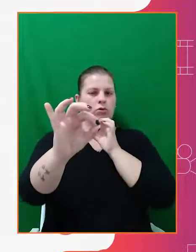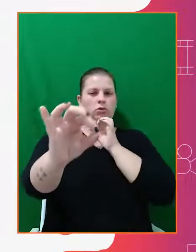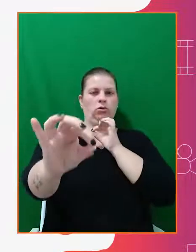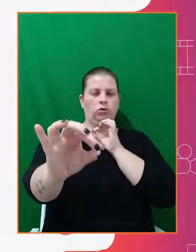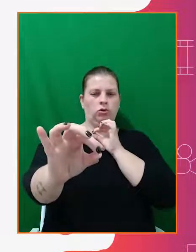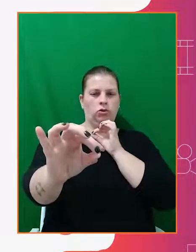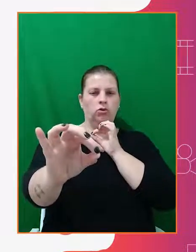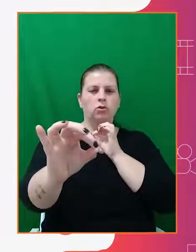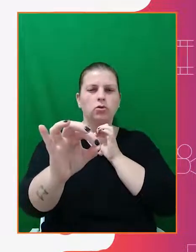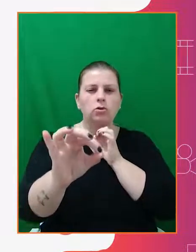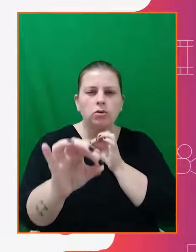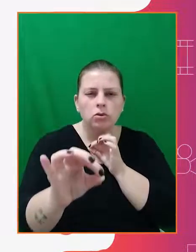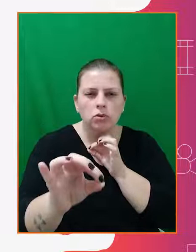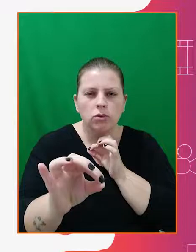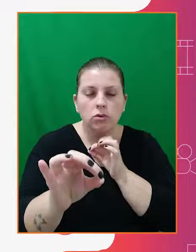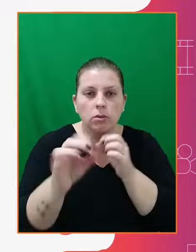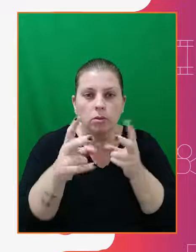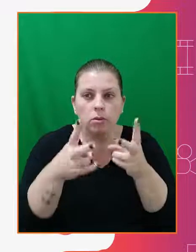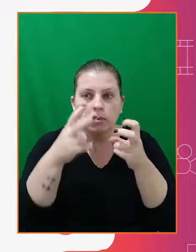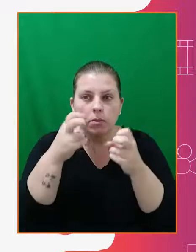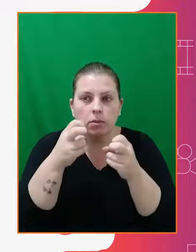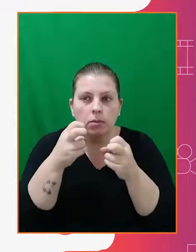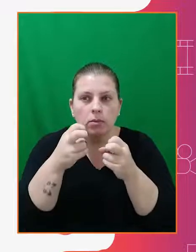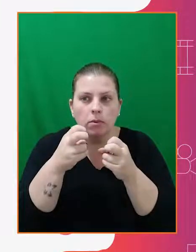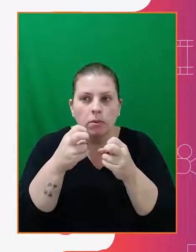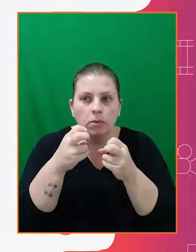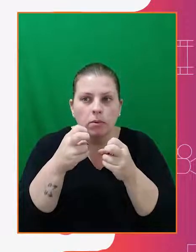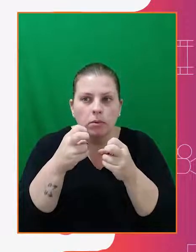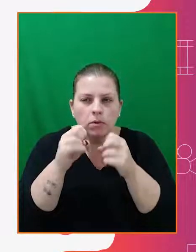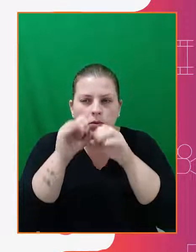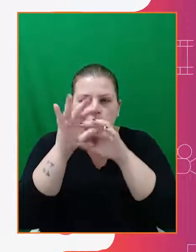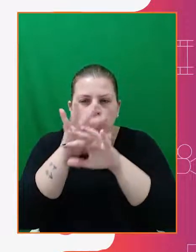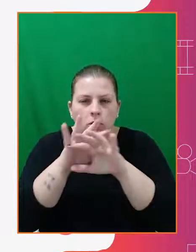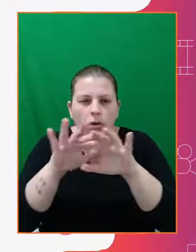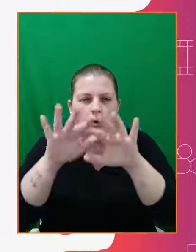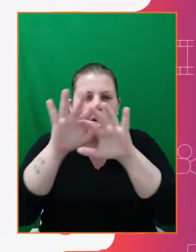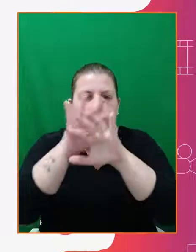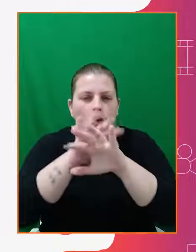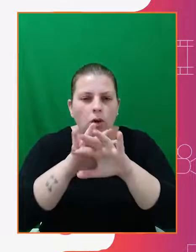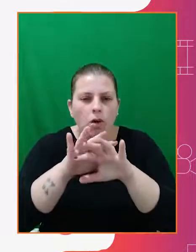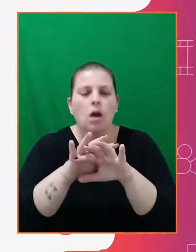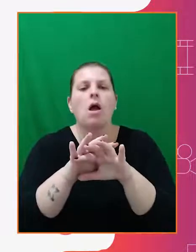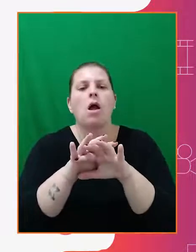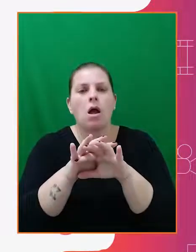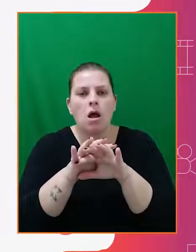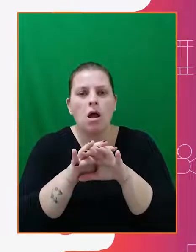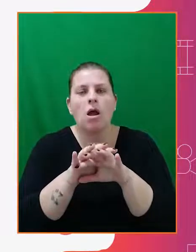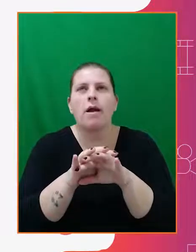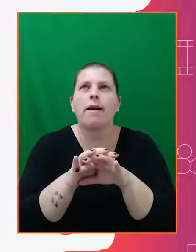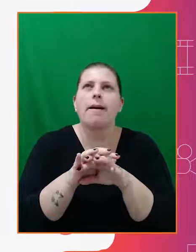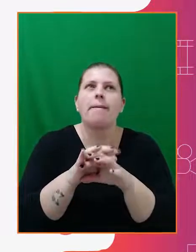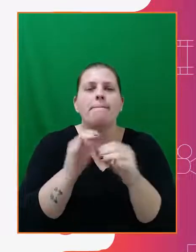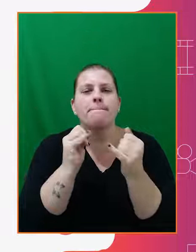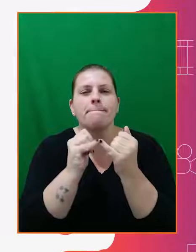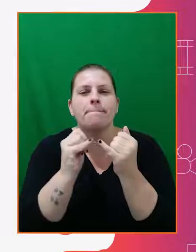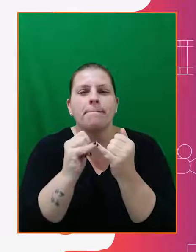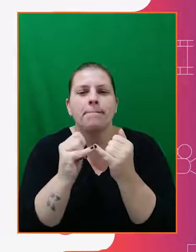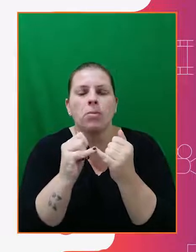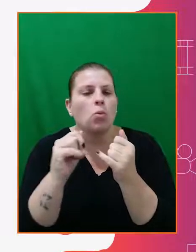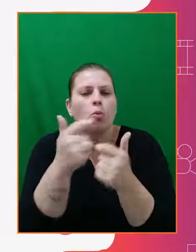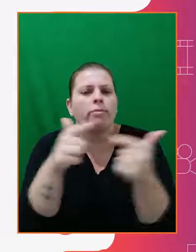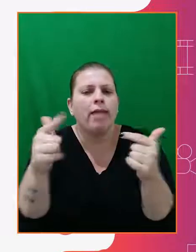Você percebe que essas linhas parecem muito com sombras? É quase como se as linhas nem